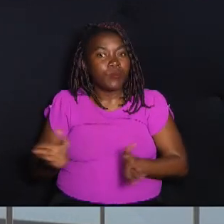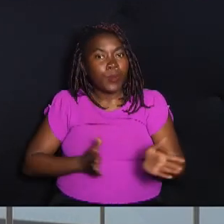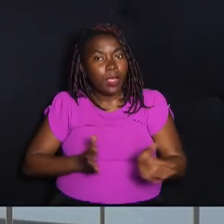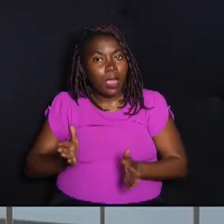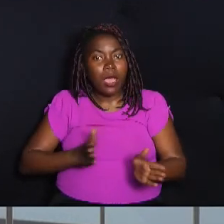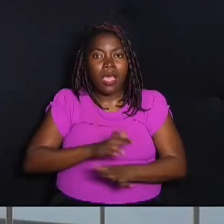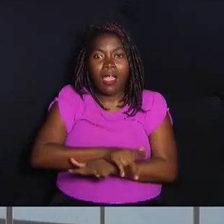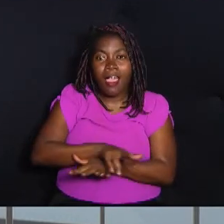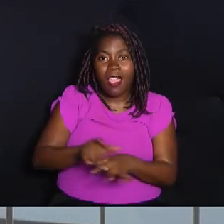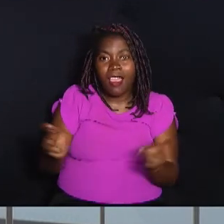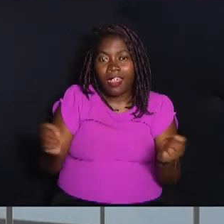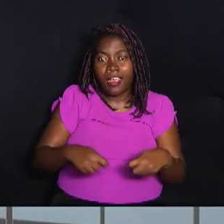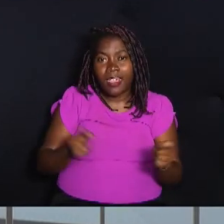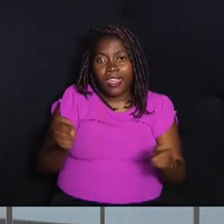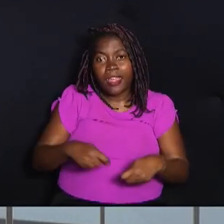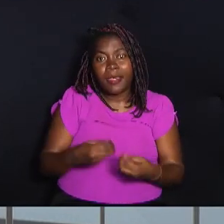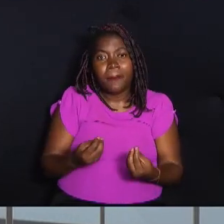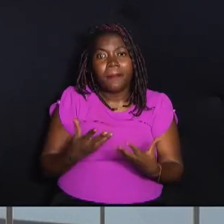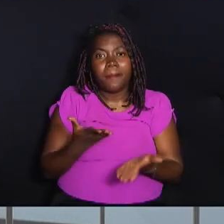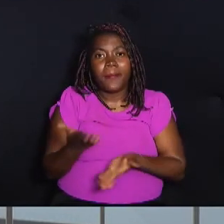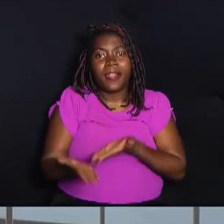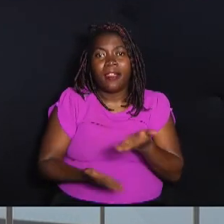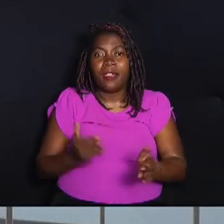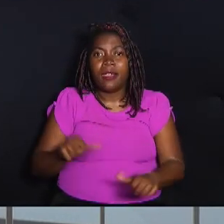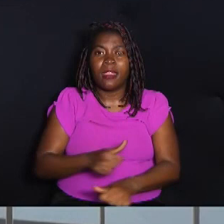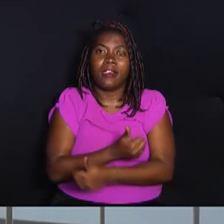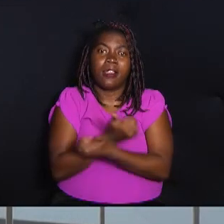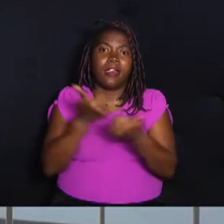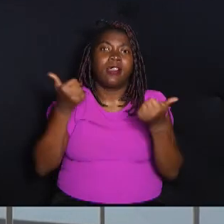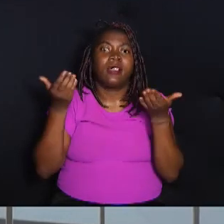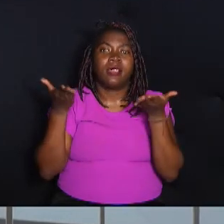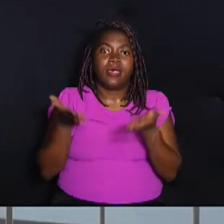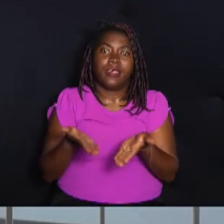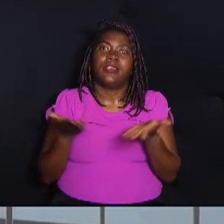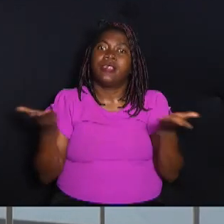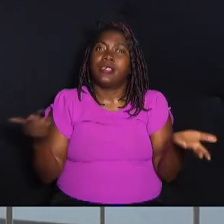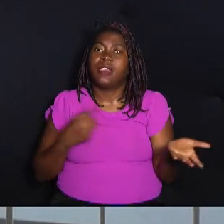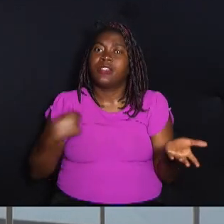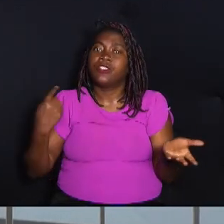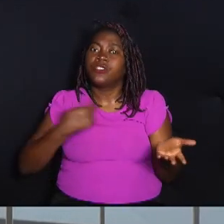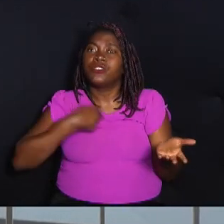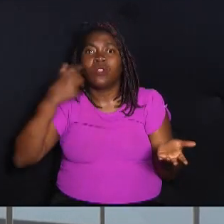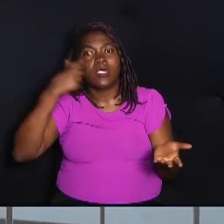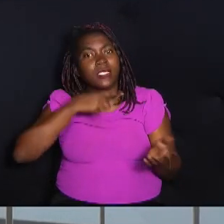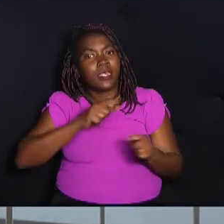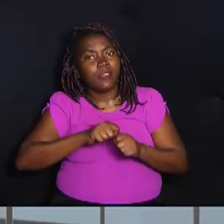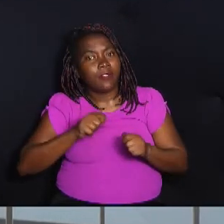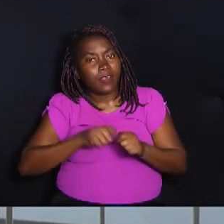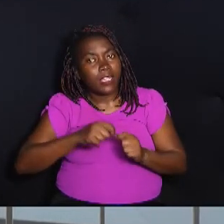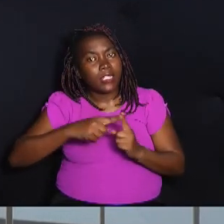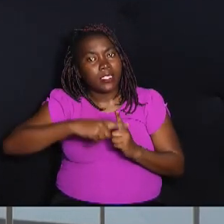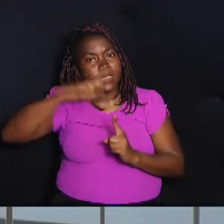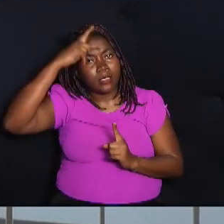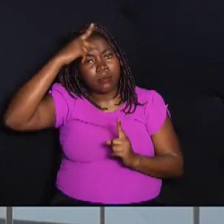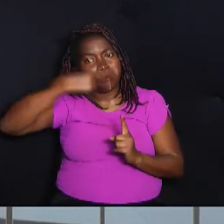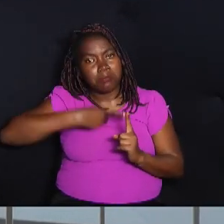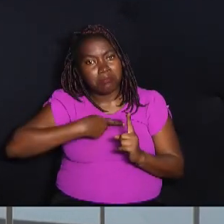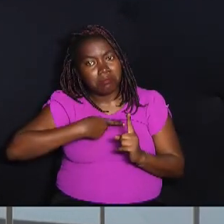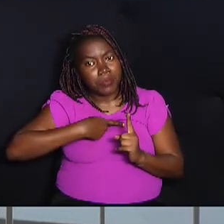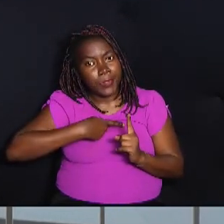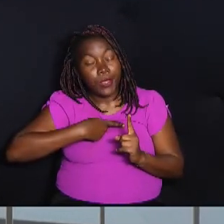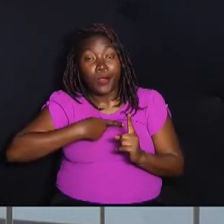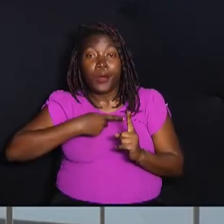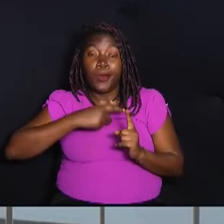e possibilidades para cuidar, para melhorar disso. Então, a gente consegue fazer isso no nível individual,